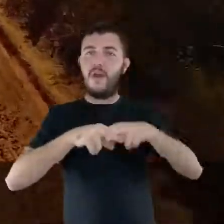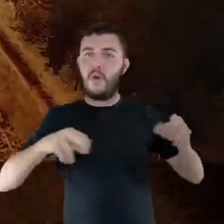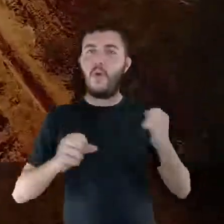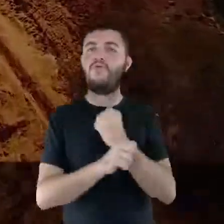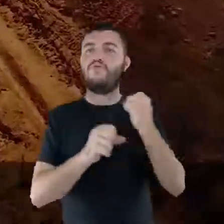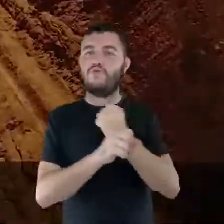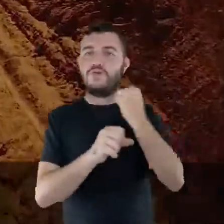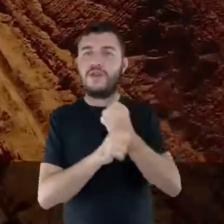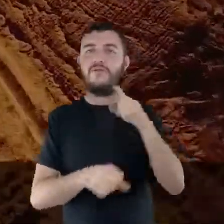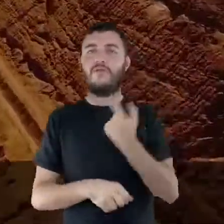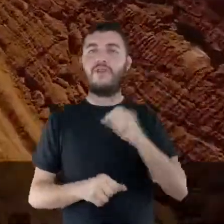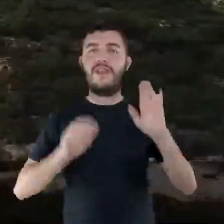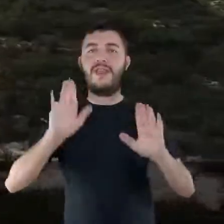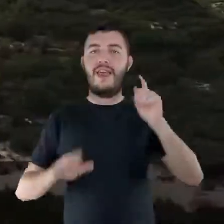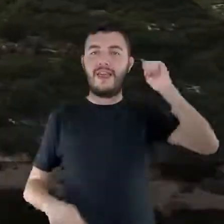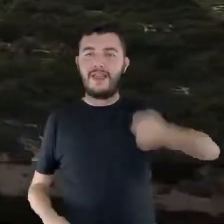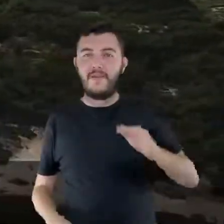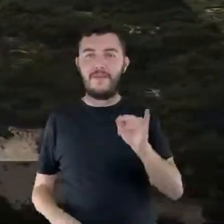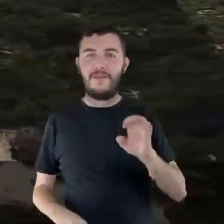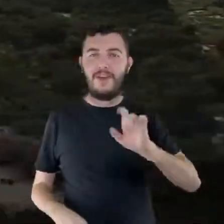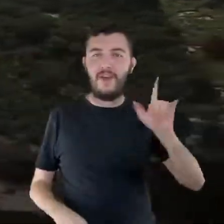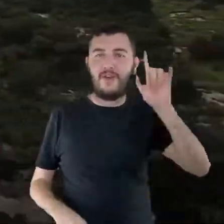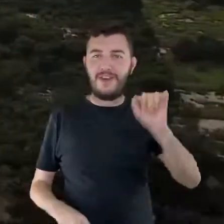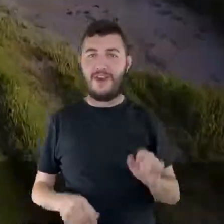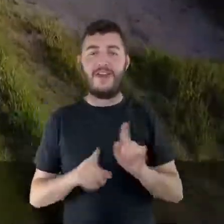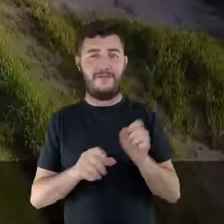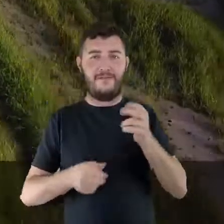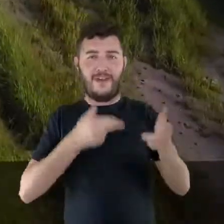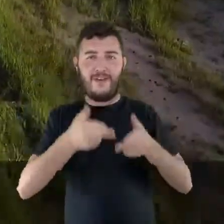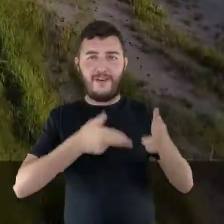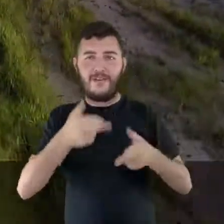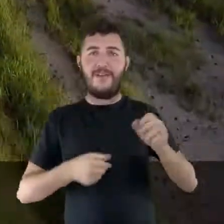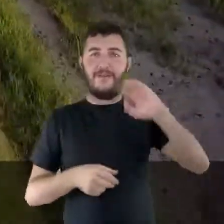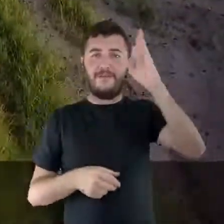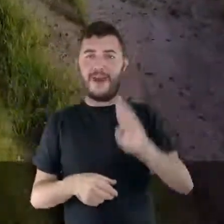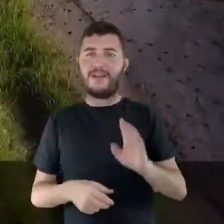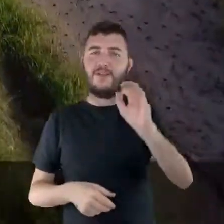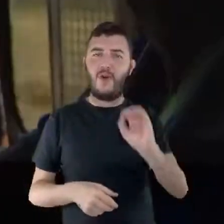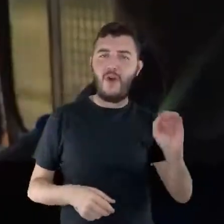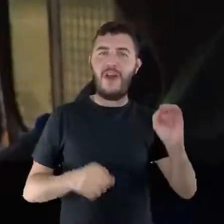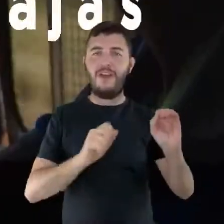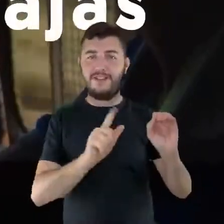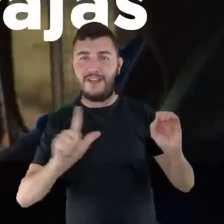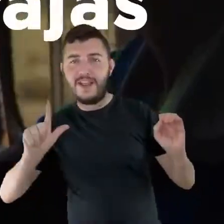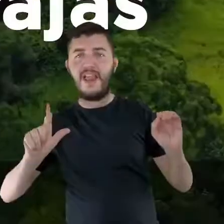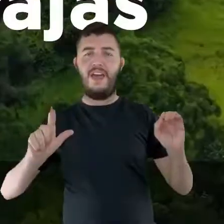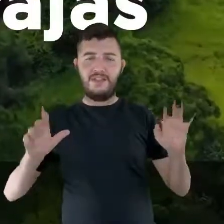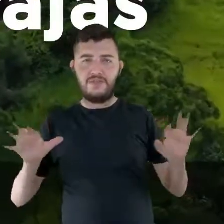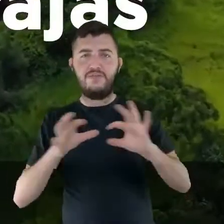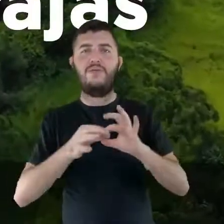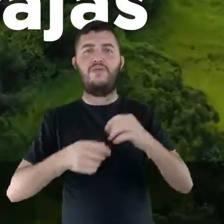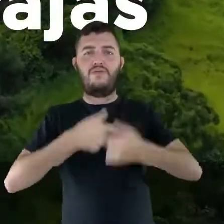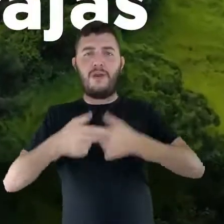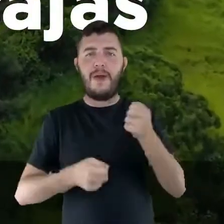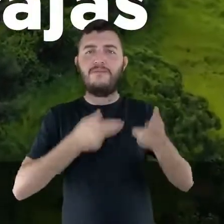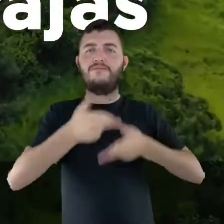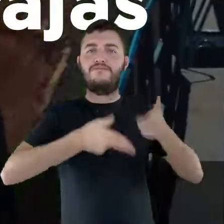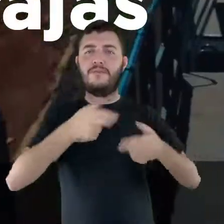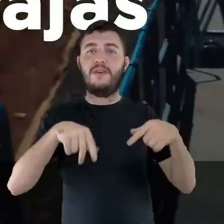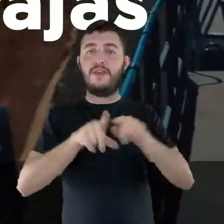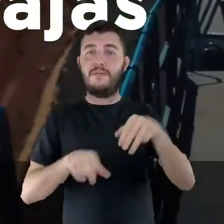de Integração do Centro-Oeste, fizemos o primeiro leilão da FIOL, da Ferrovia Norte-Sul e antecipamos as renovações da Malha